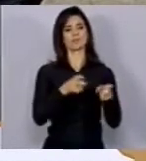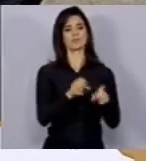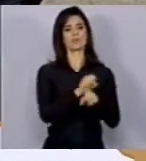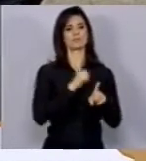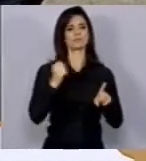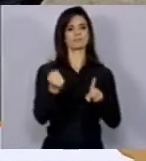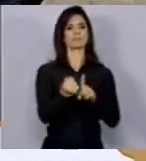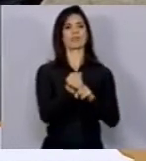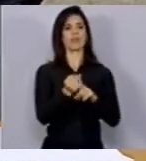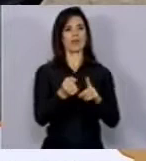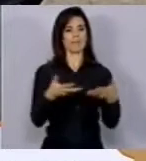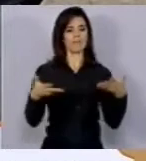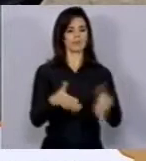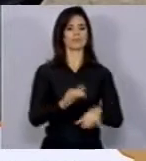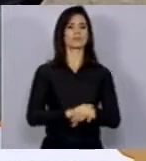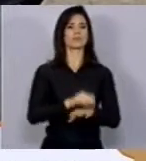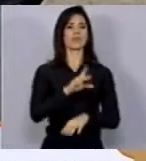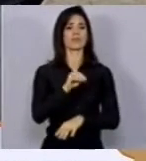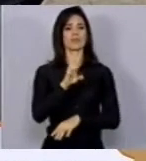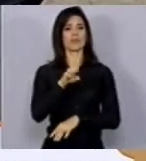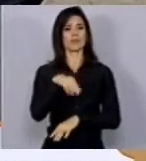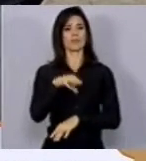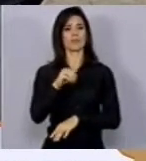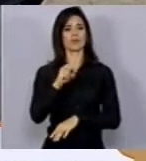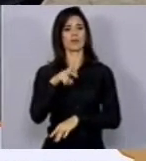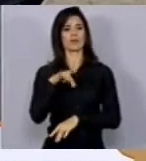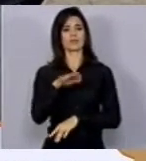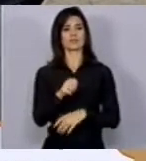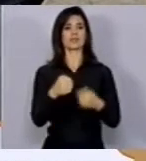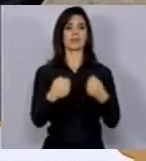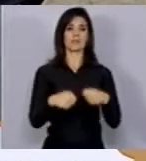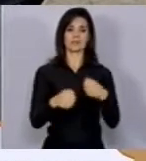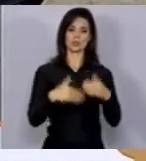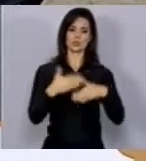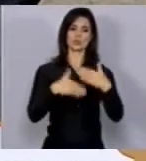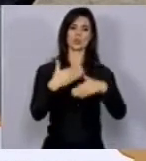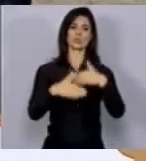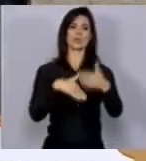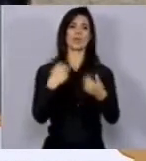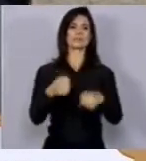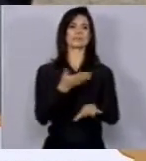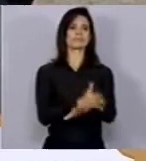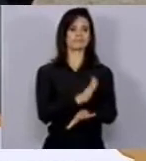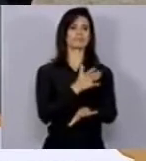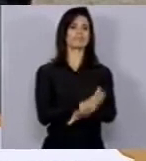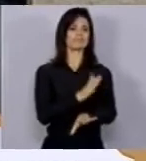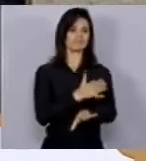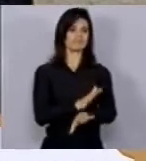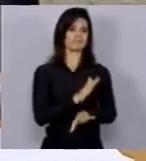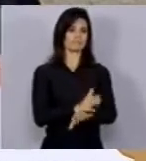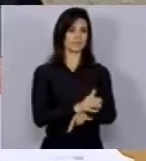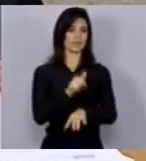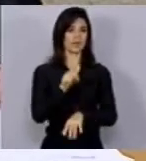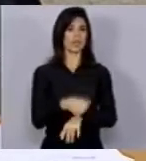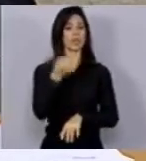que assim seja. A democracia só se aperfeiçoa por seu exercício continuado. E a cidadania no